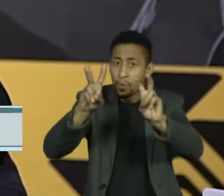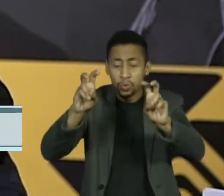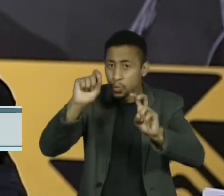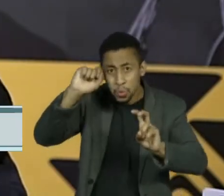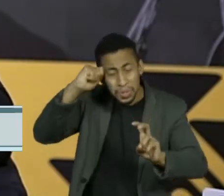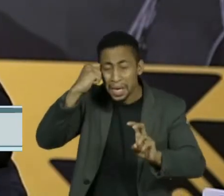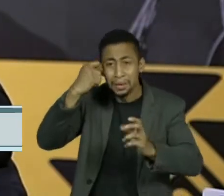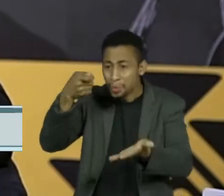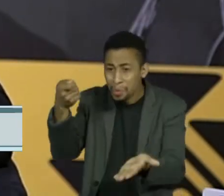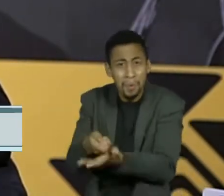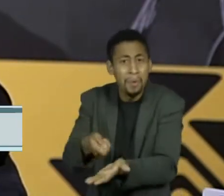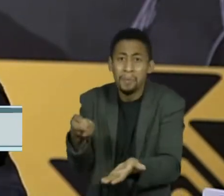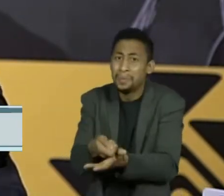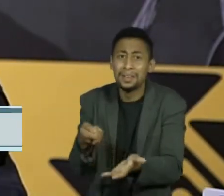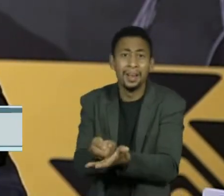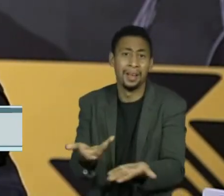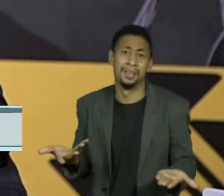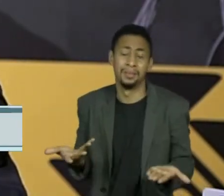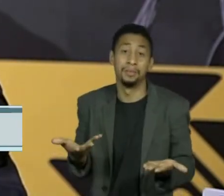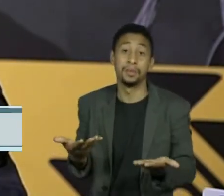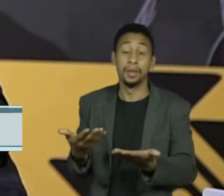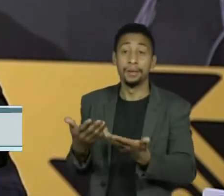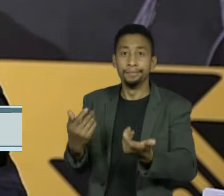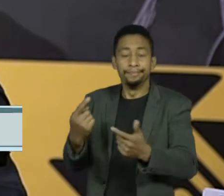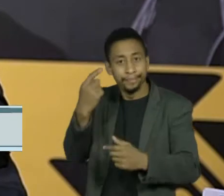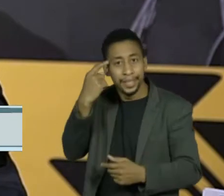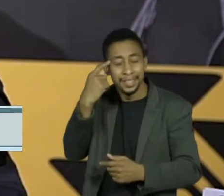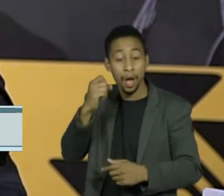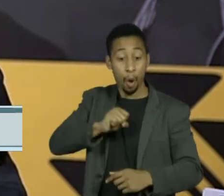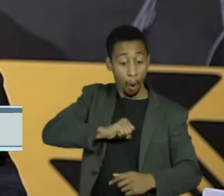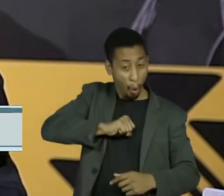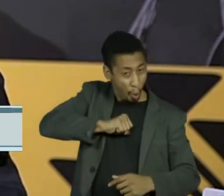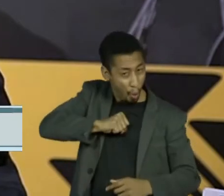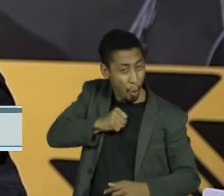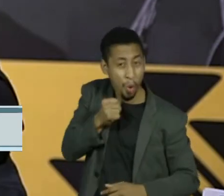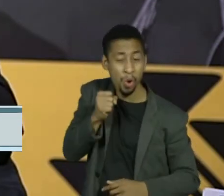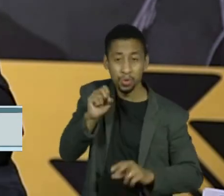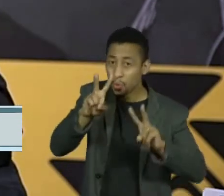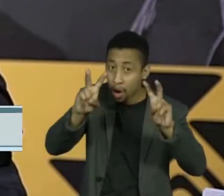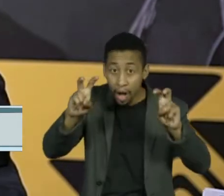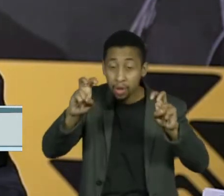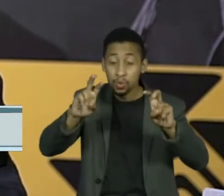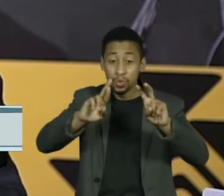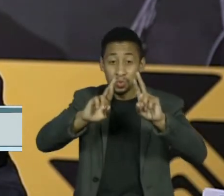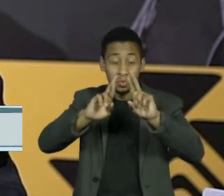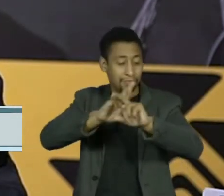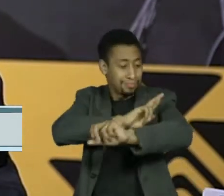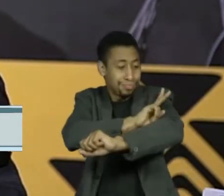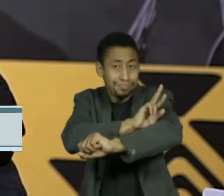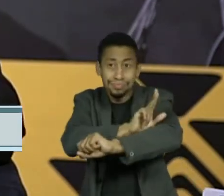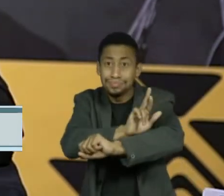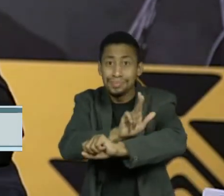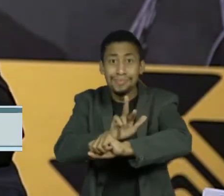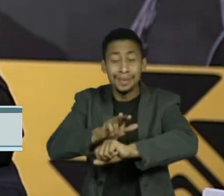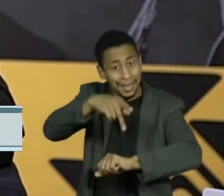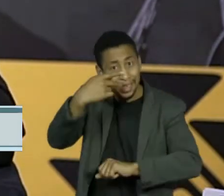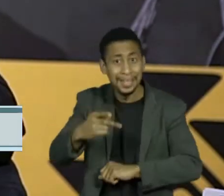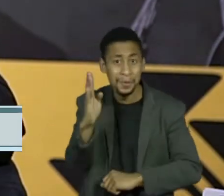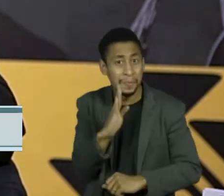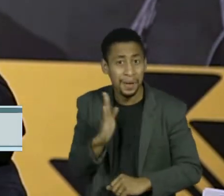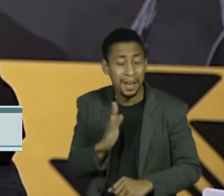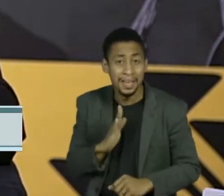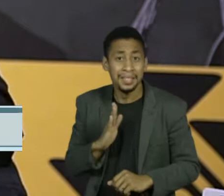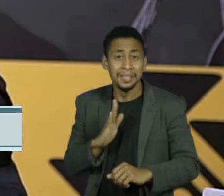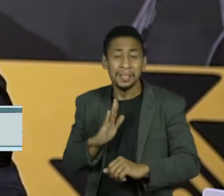porque, dentre outras coisas, esse ódio racial, esse racismo estrutural que tomou conta,